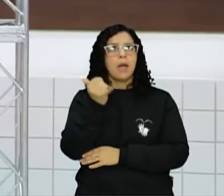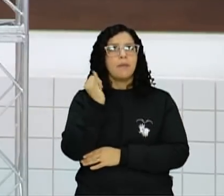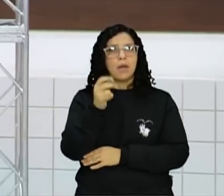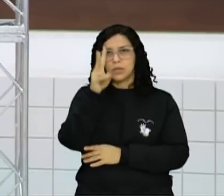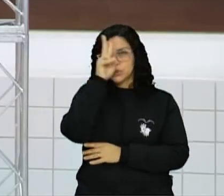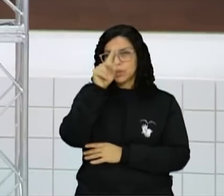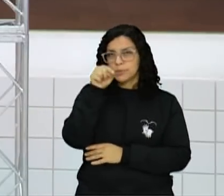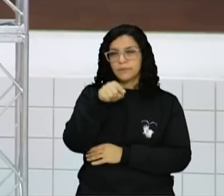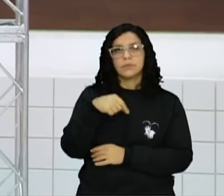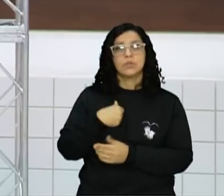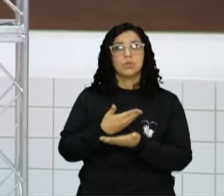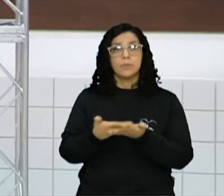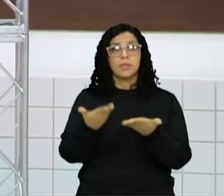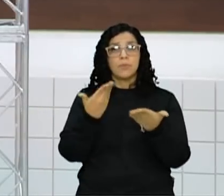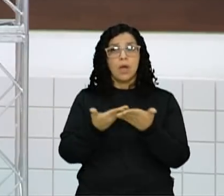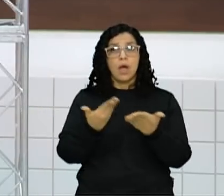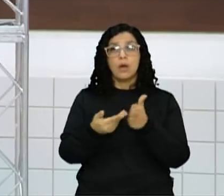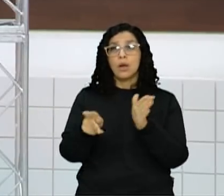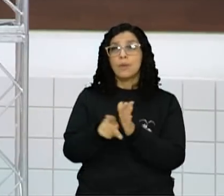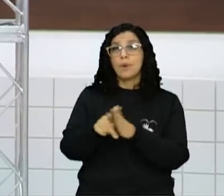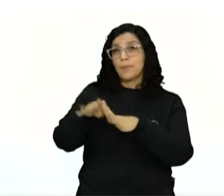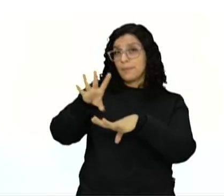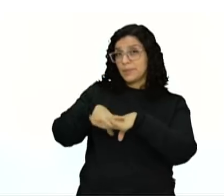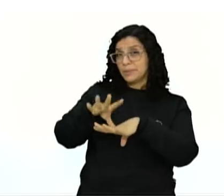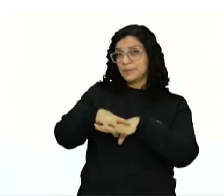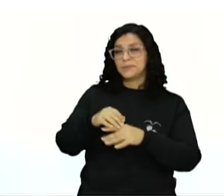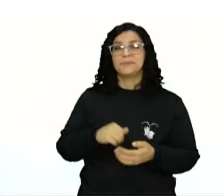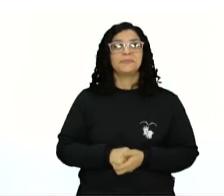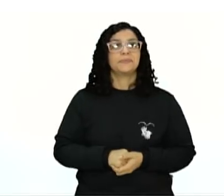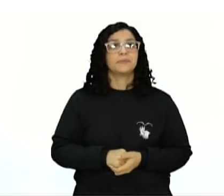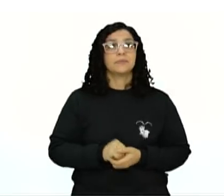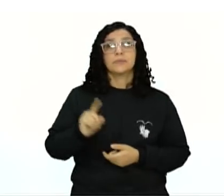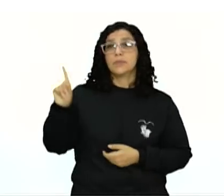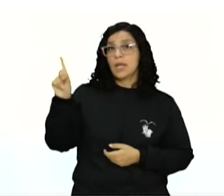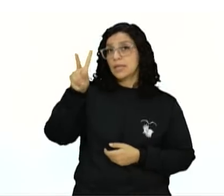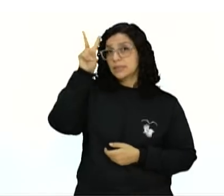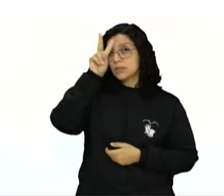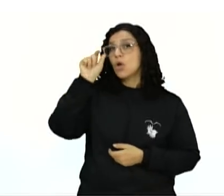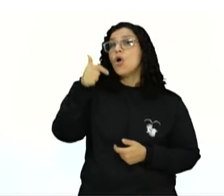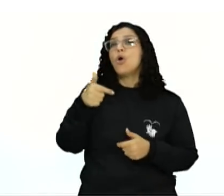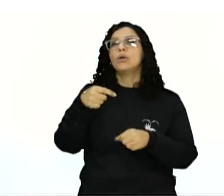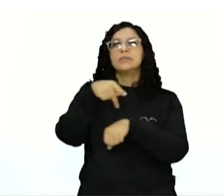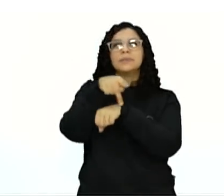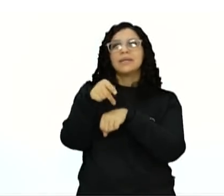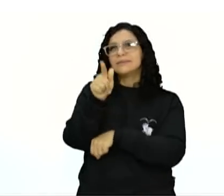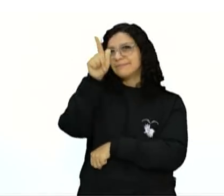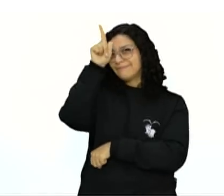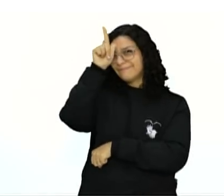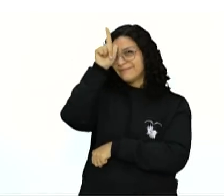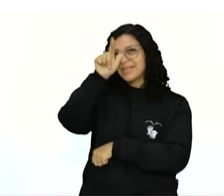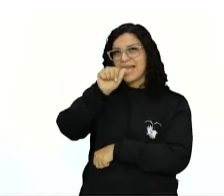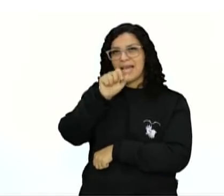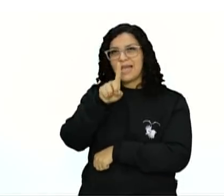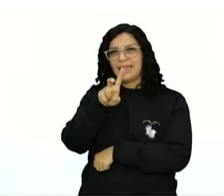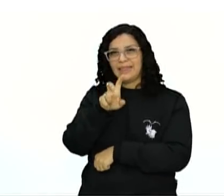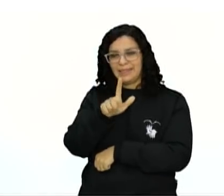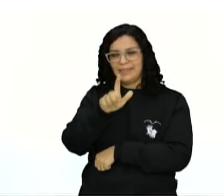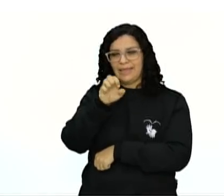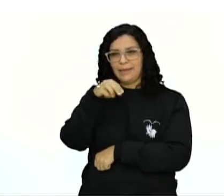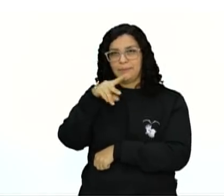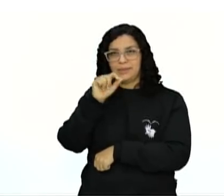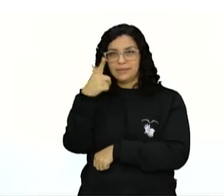para vocês. Começamos a aula de hoje com História da Matemática. Essa história se passa na Alemanha, mais ou menos